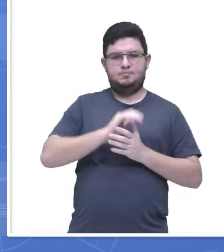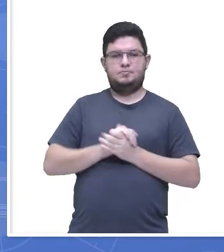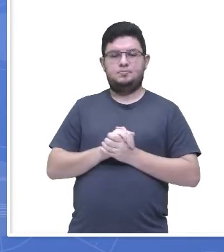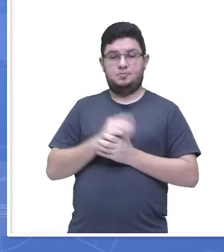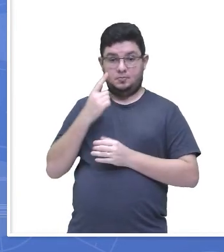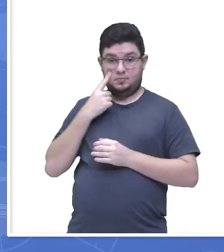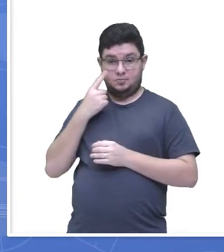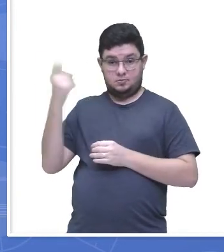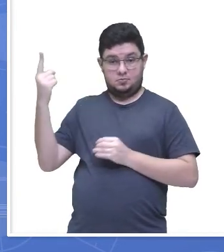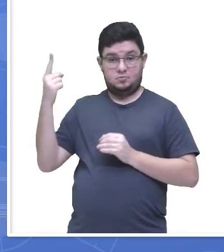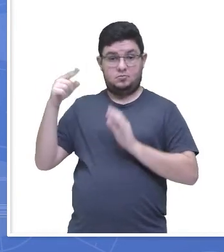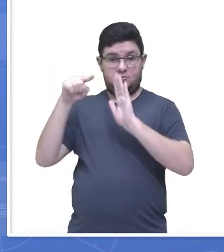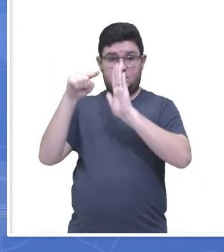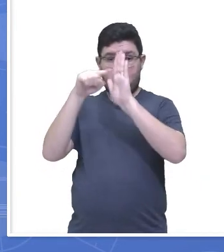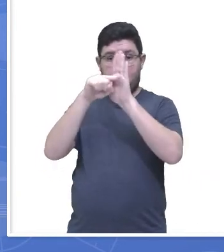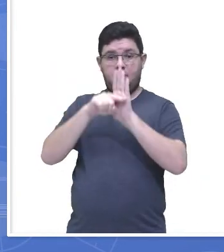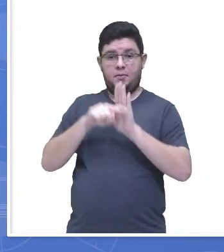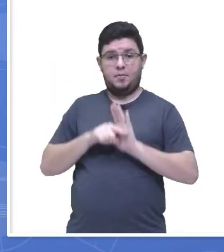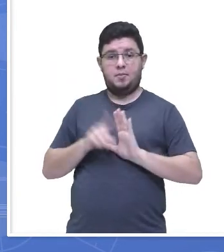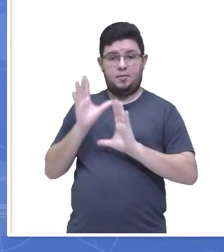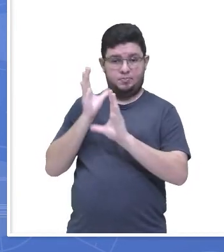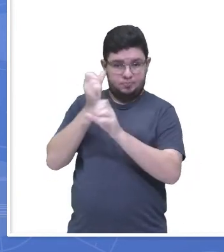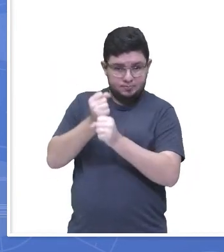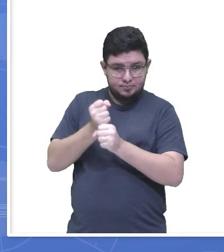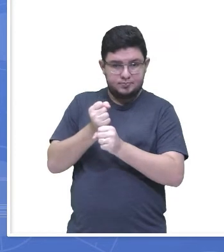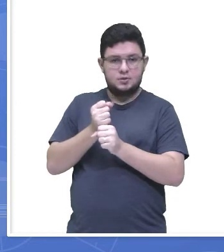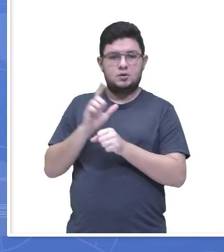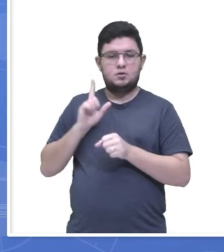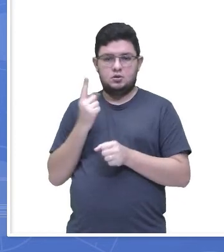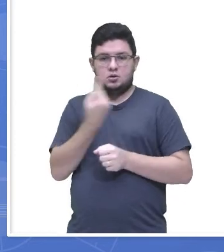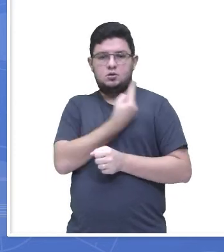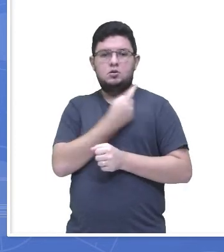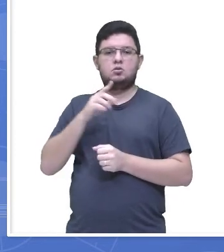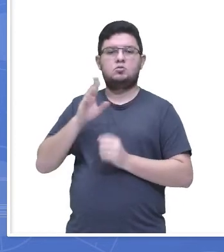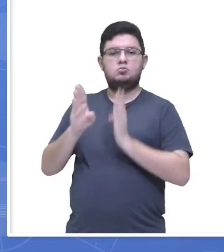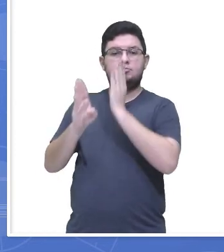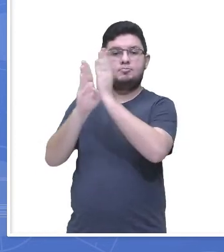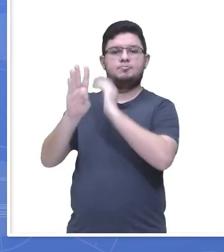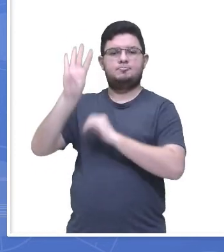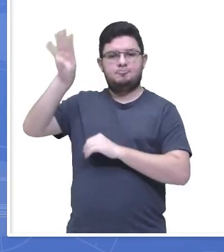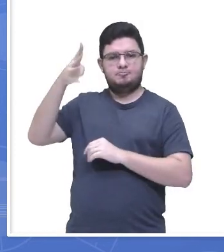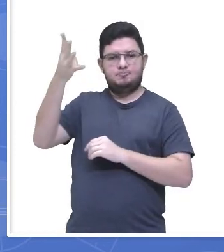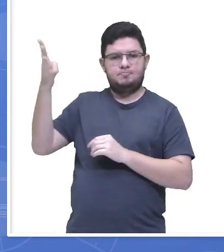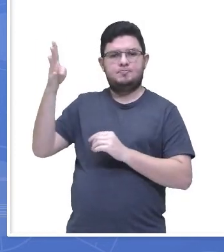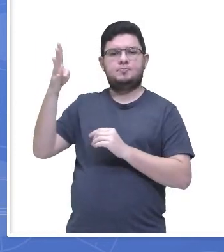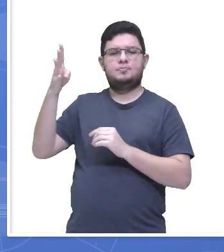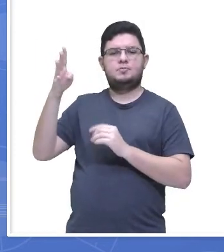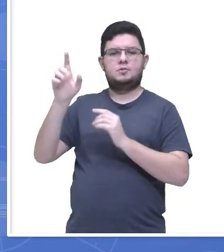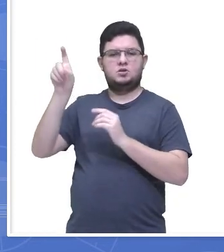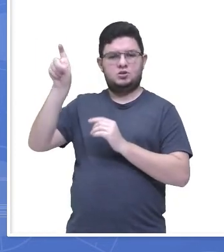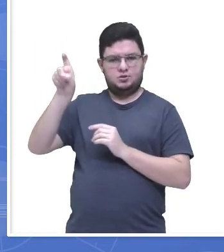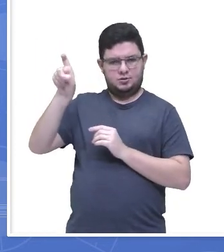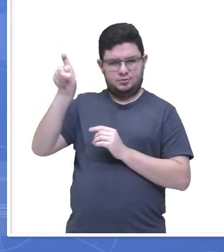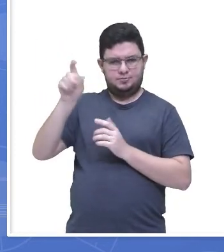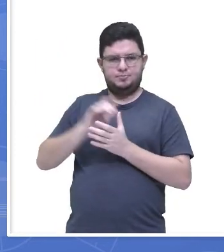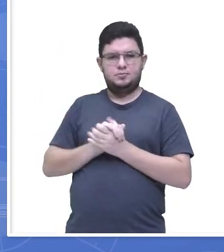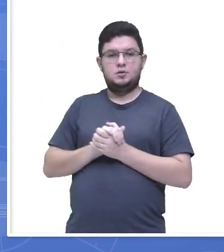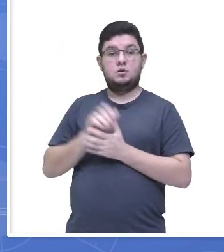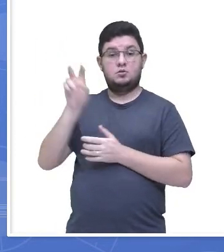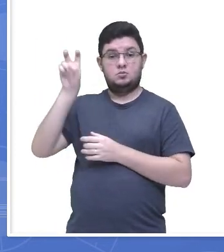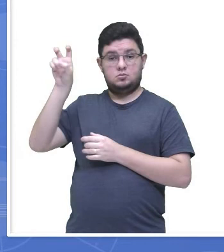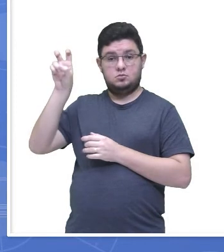mas tenho como encontrar. Olha, que variação de temperatura é a temperatura final menos a inicial. Então, eu tenho variação de temperatura. Eu tenho a quantidade